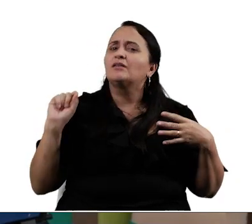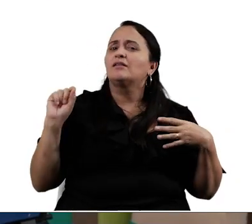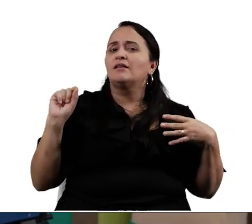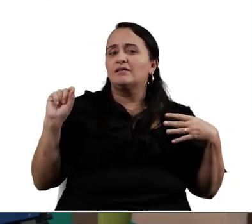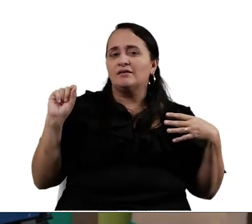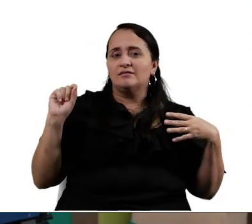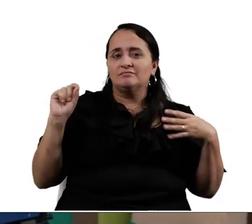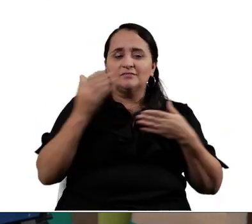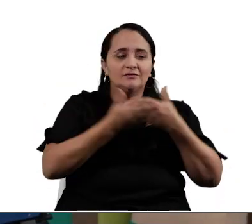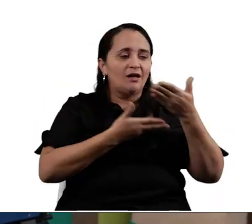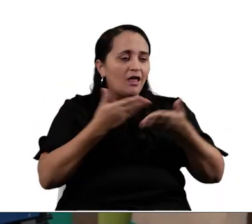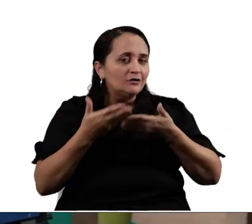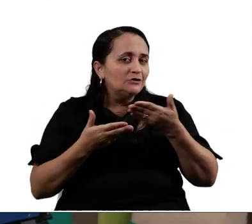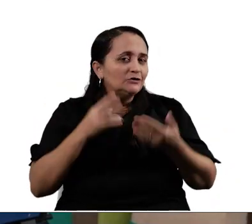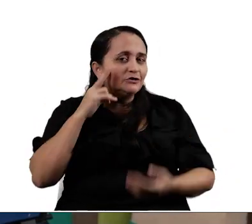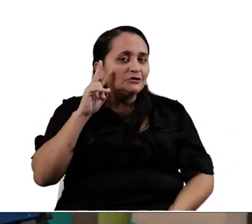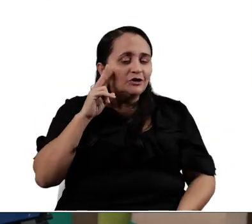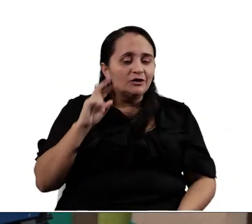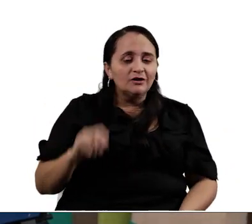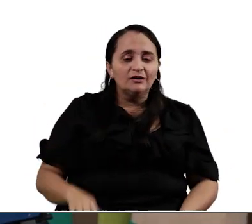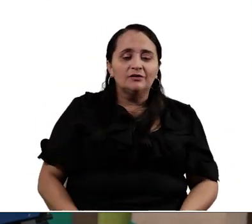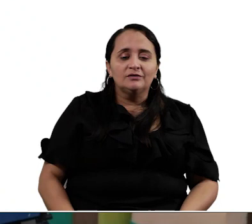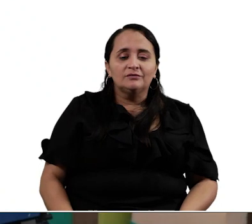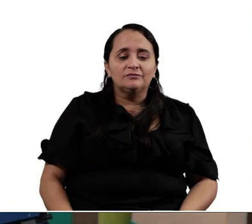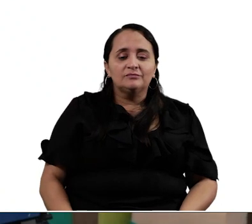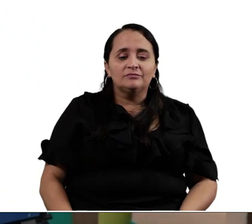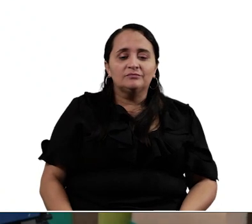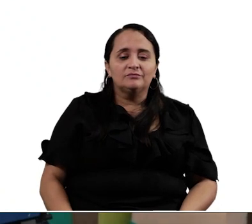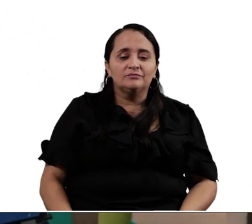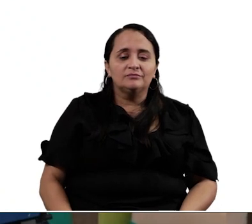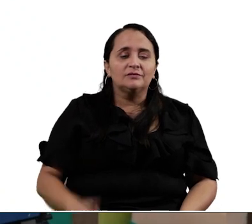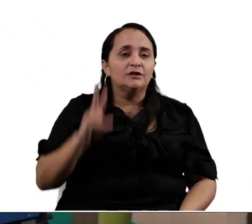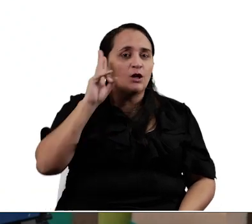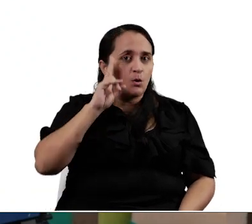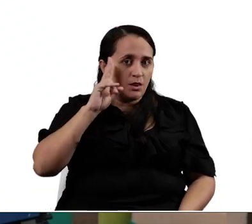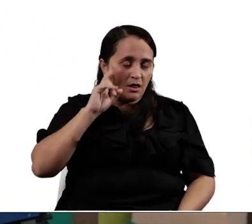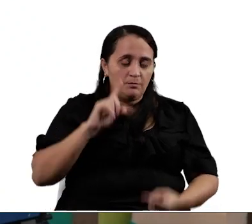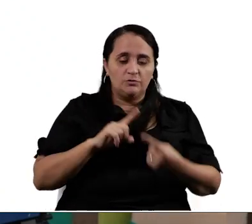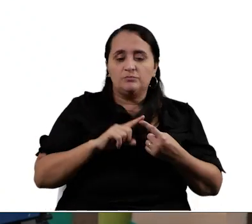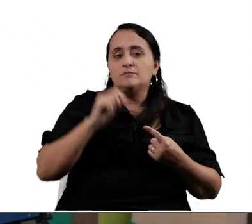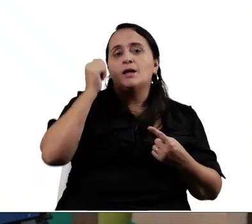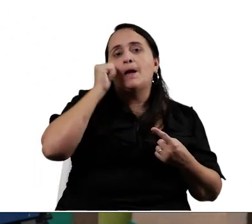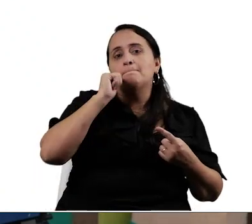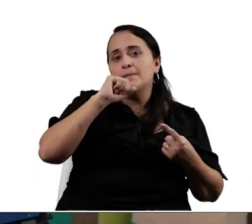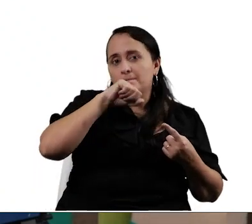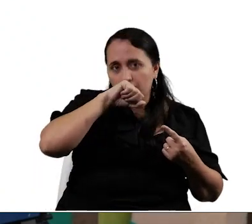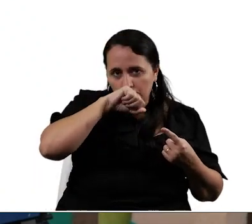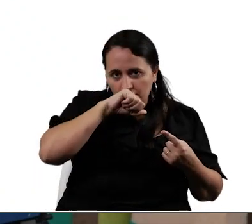interagindo nessa história. Quem era? Eu lembro que tinha a mamãe da Sara, não